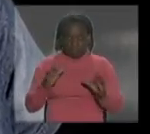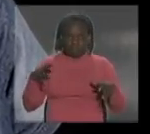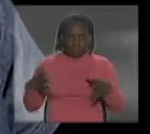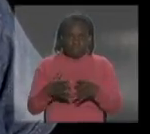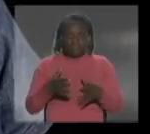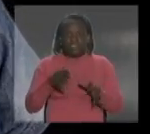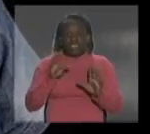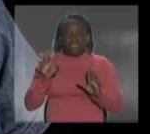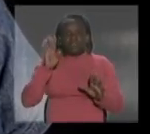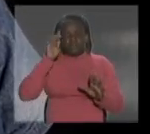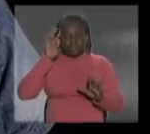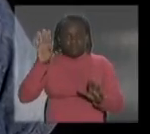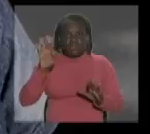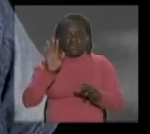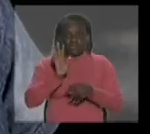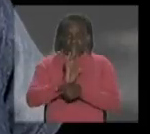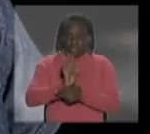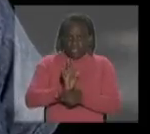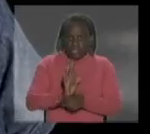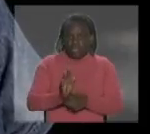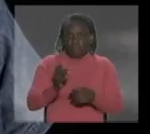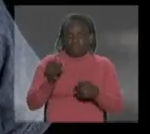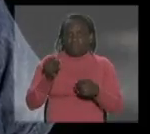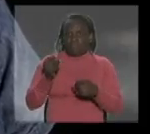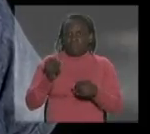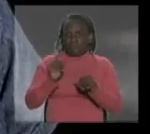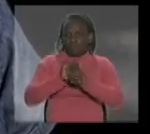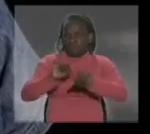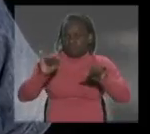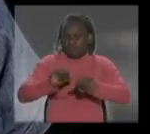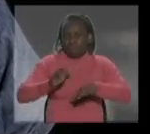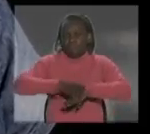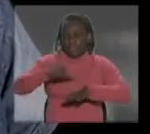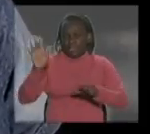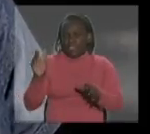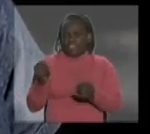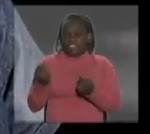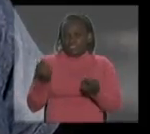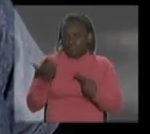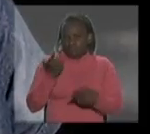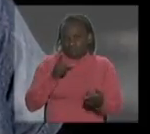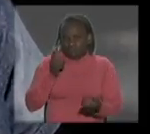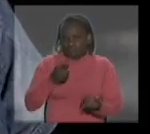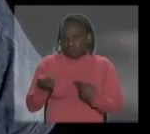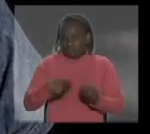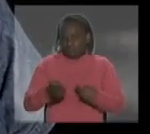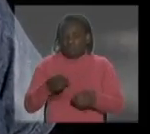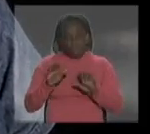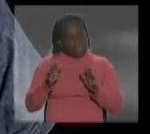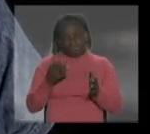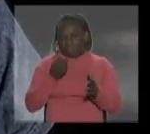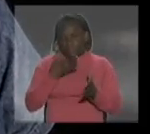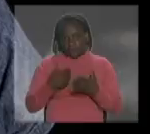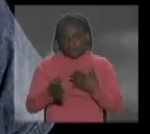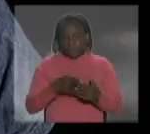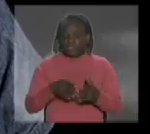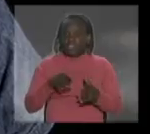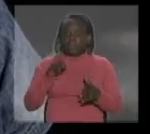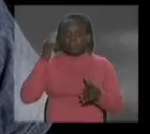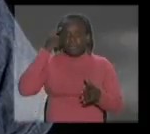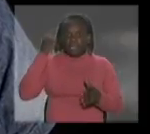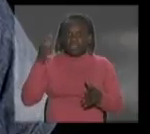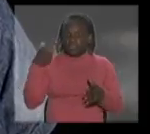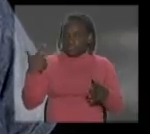que eles trabalharam com cinema de grandes bilheterias, tem todo um recorte aí, mas vale. Se a gente pensa que, do ponto de vista, não